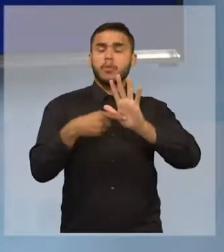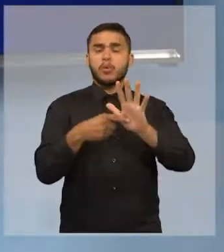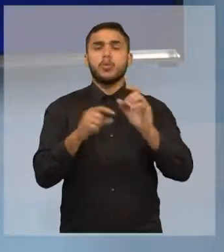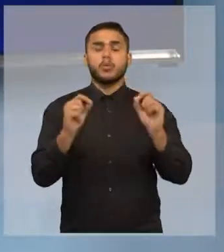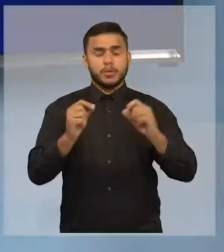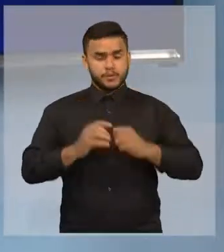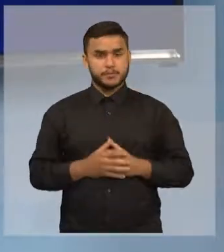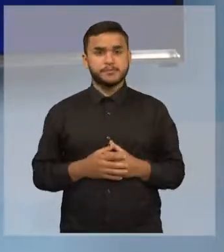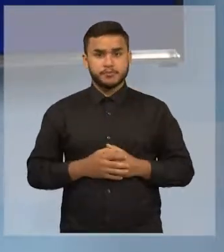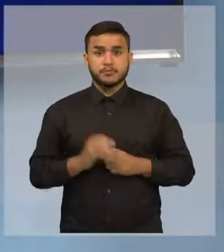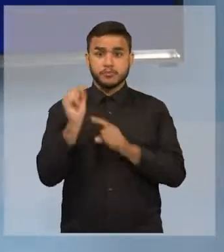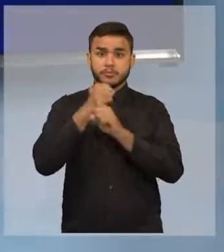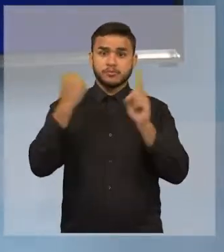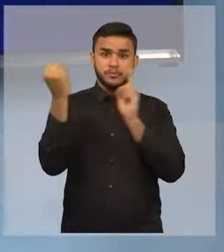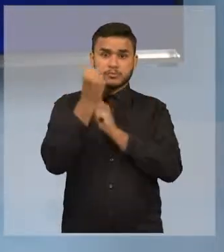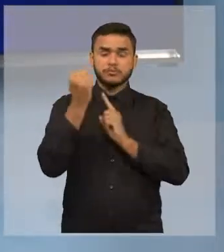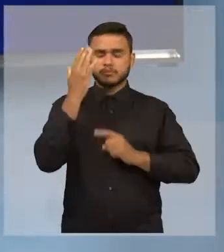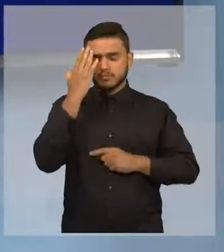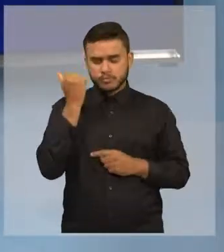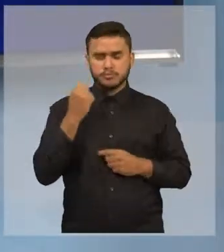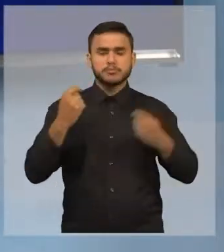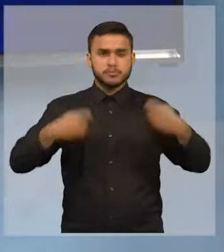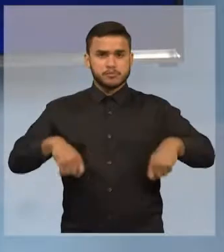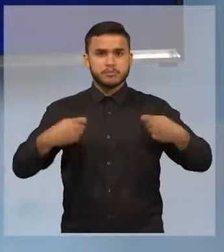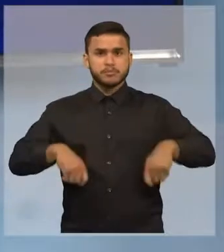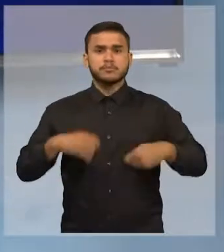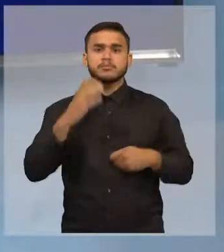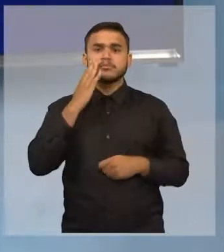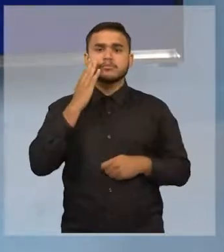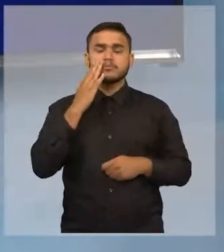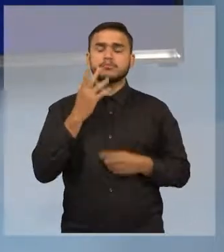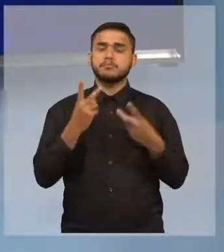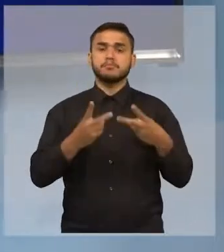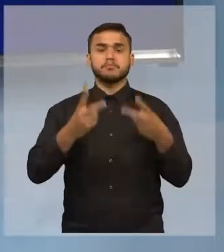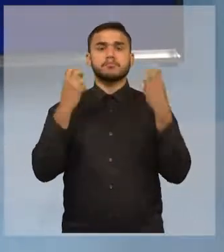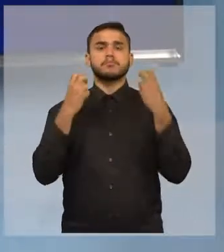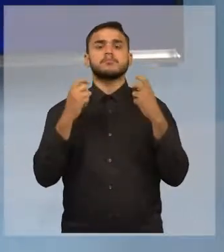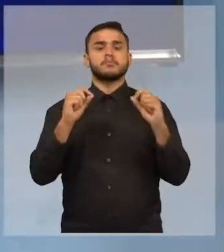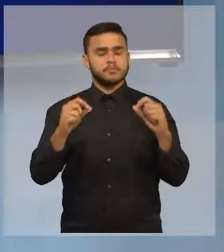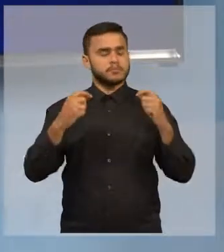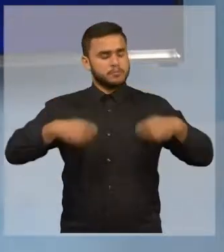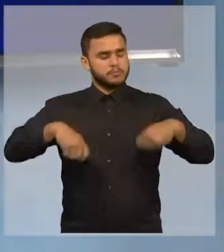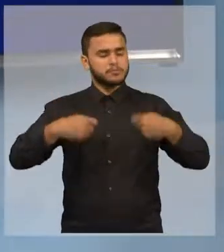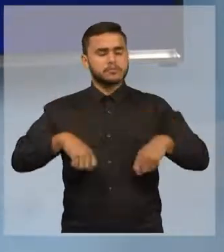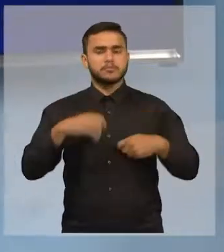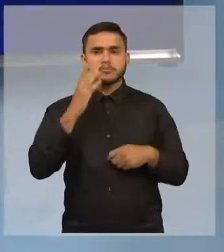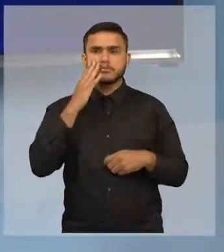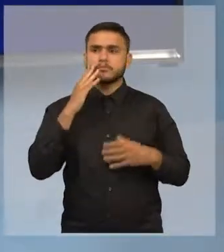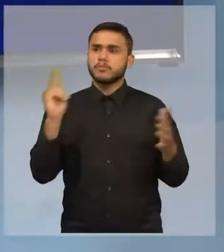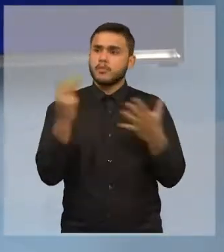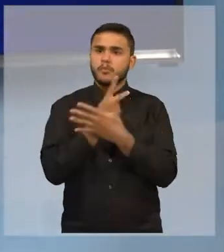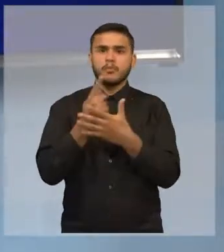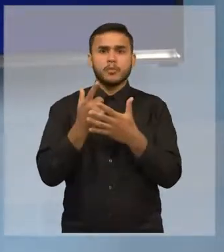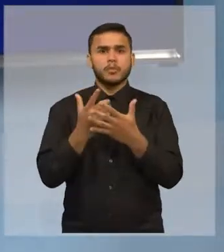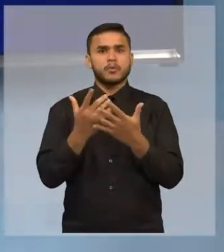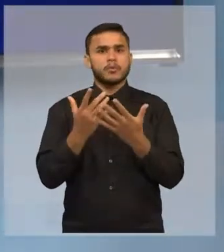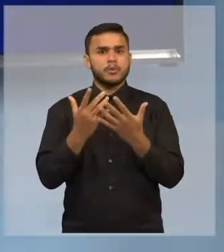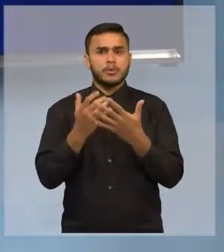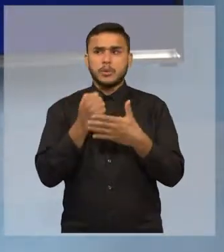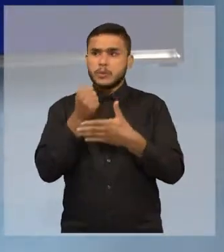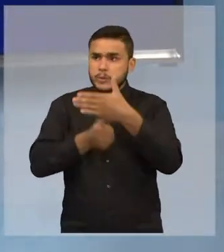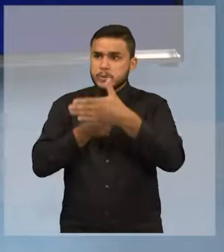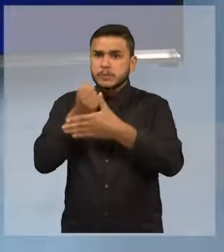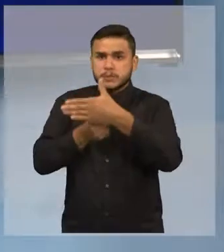demonstraram que a sociedade, nesse instante, está atenta para esses desencontros, chamemos